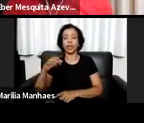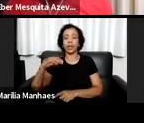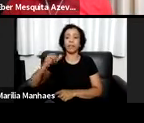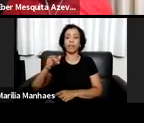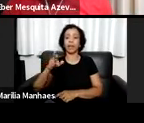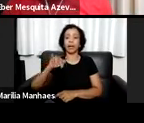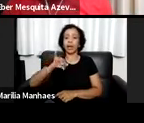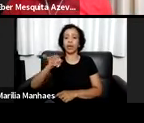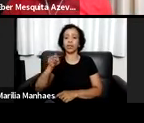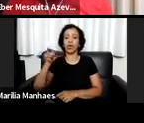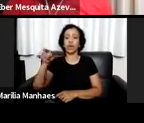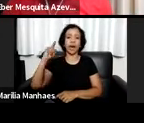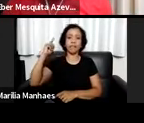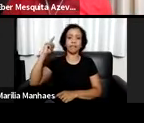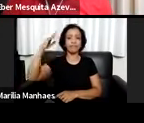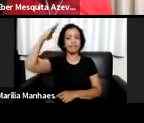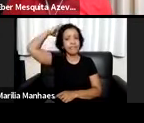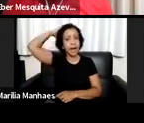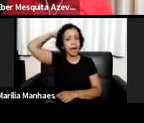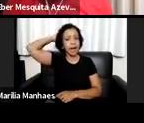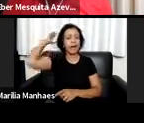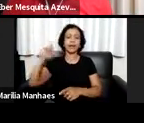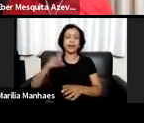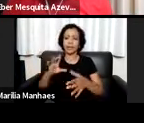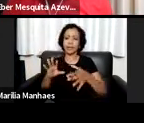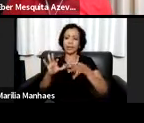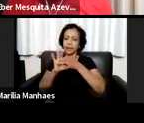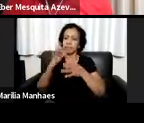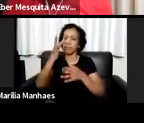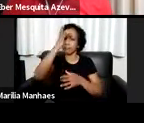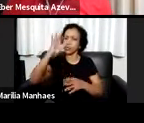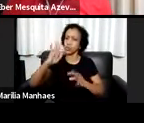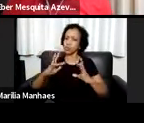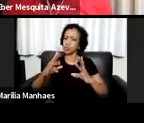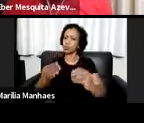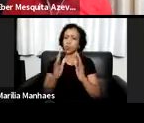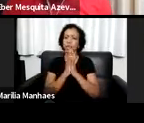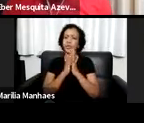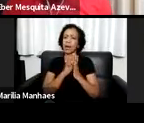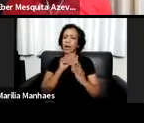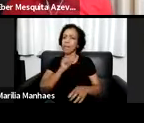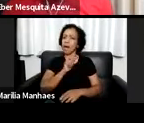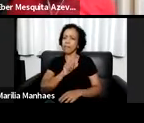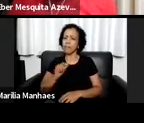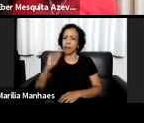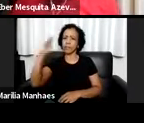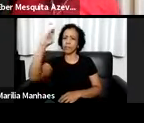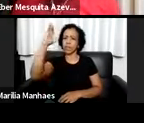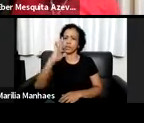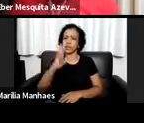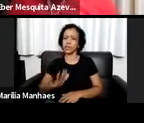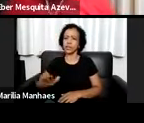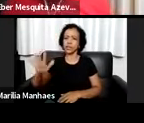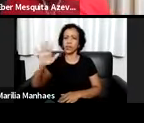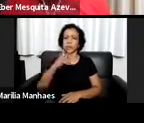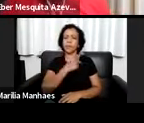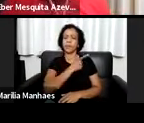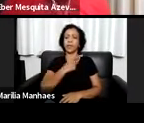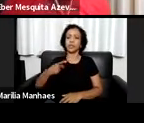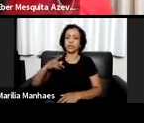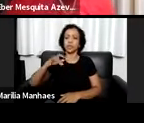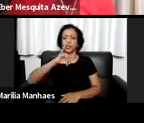Portel, Daniela Loureiro, lá de Marajó, no Pará, irmãos em todos os lugares do Brasil. Pastor Genilson mandou uma mensagem agora